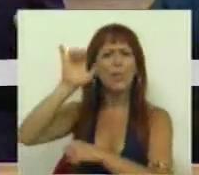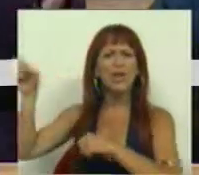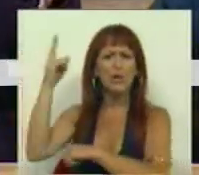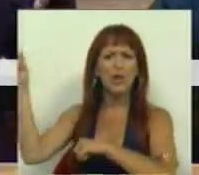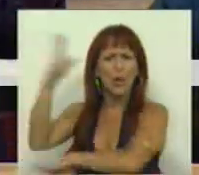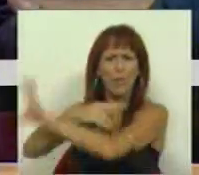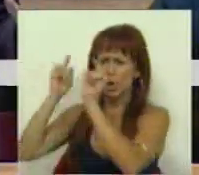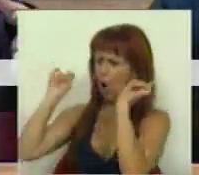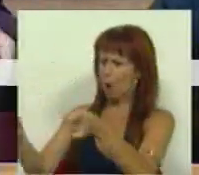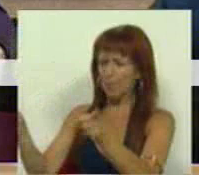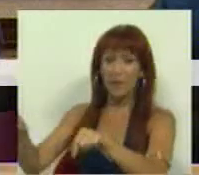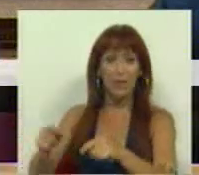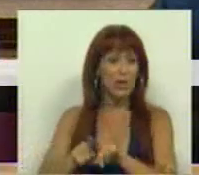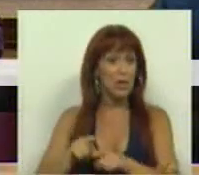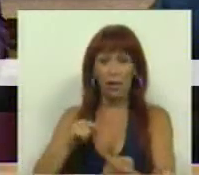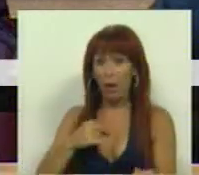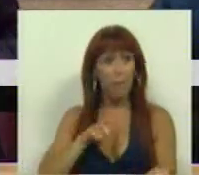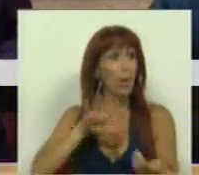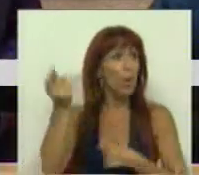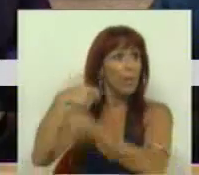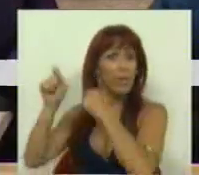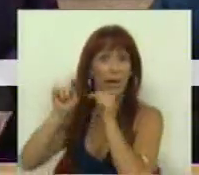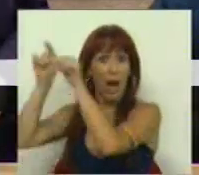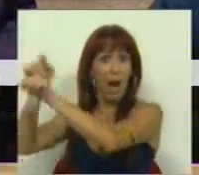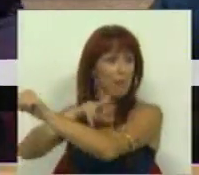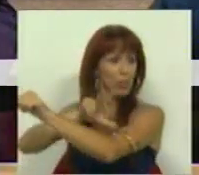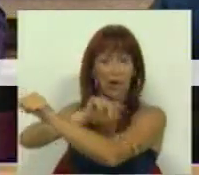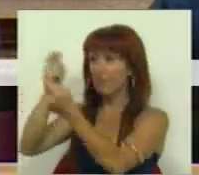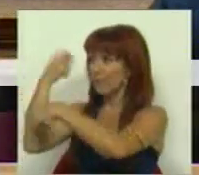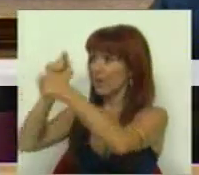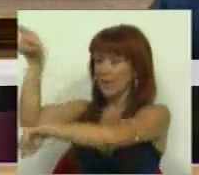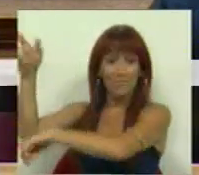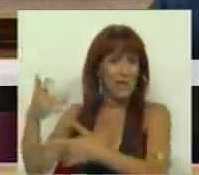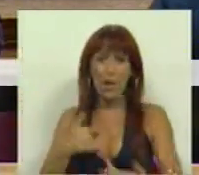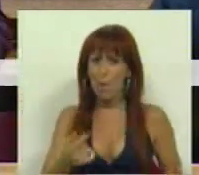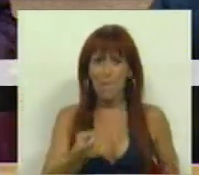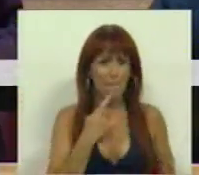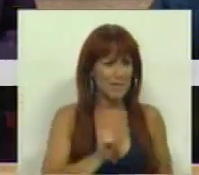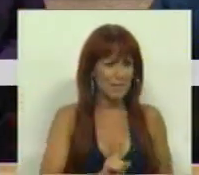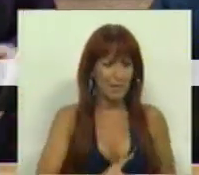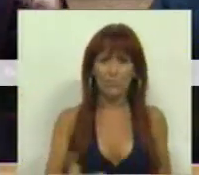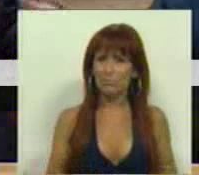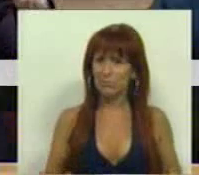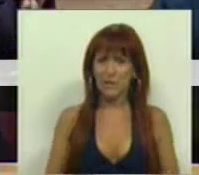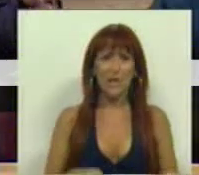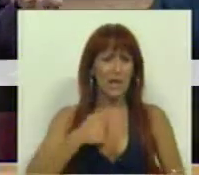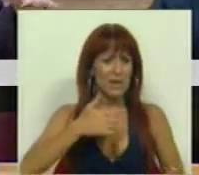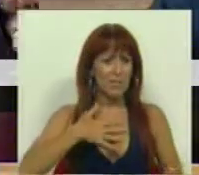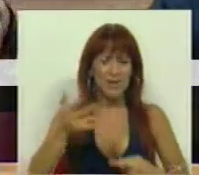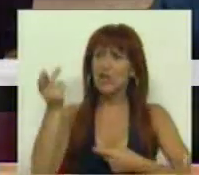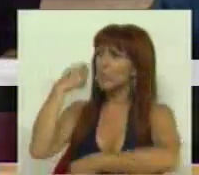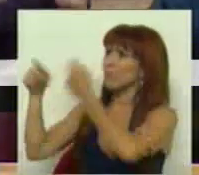Europeia e que são destinos das exportações portuguesas e portanto não percebendo não percebendo que as empresas